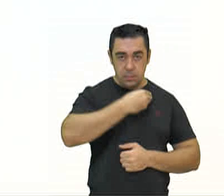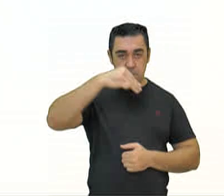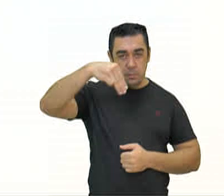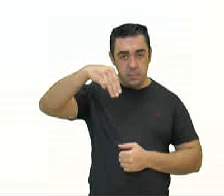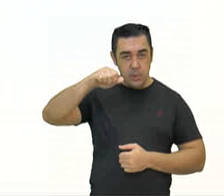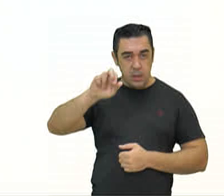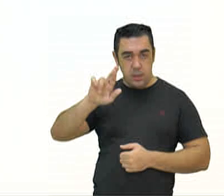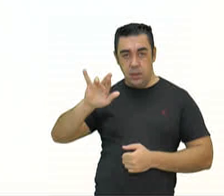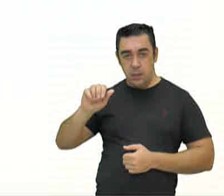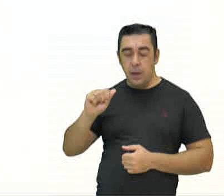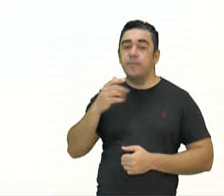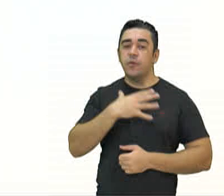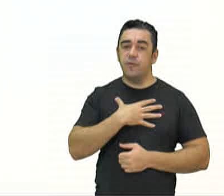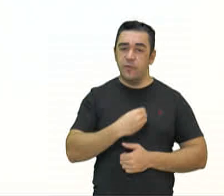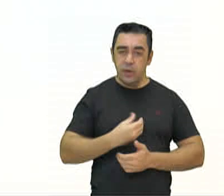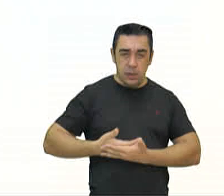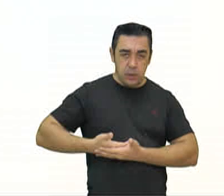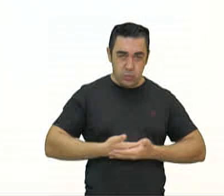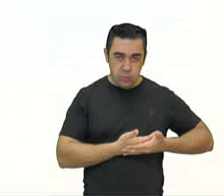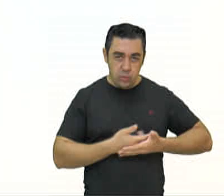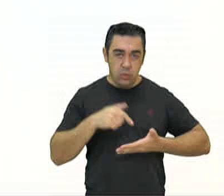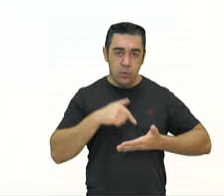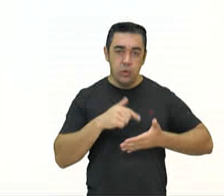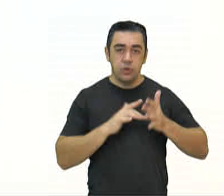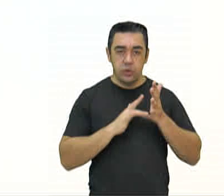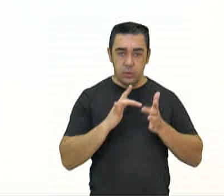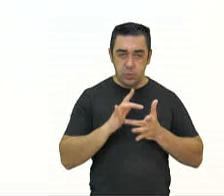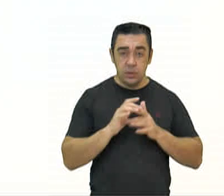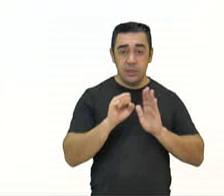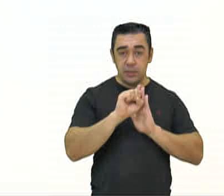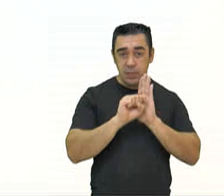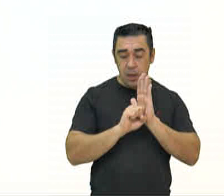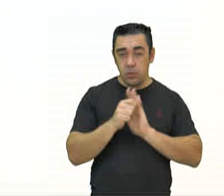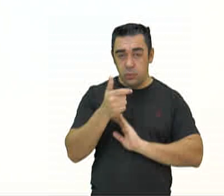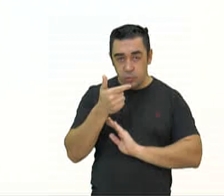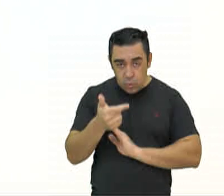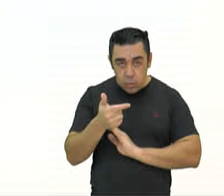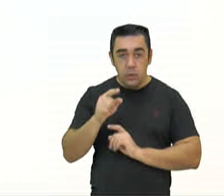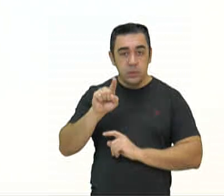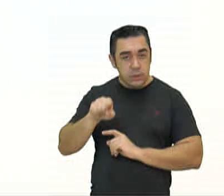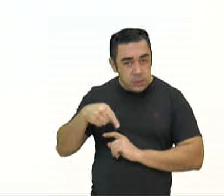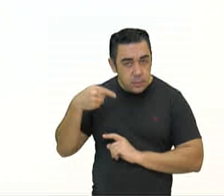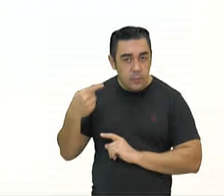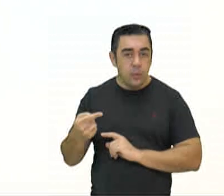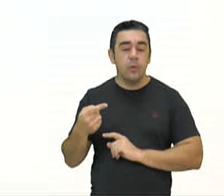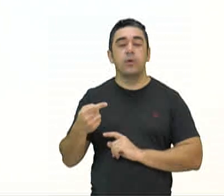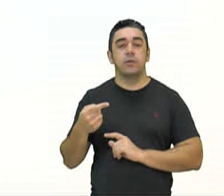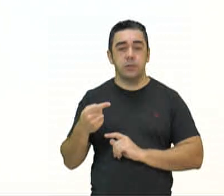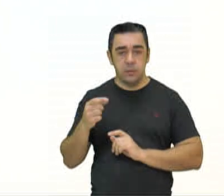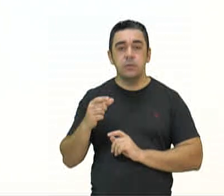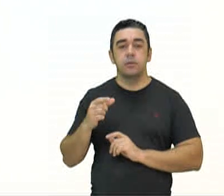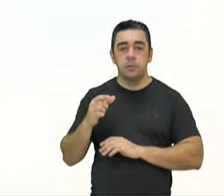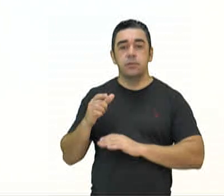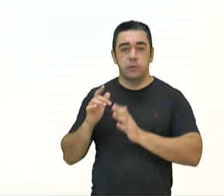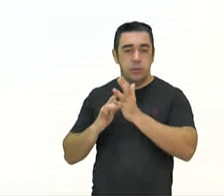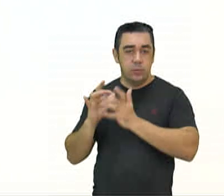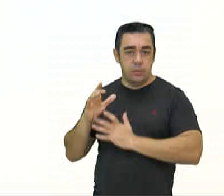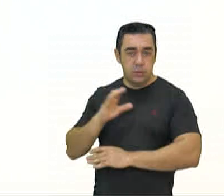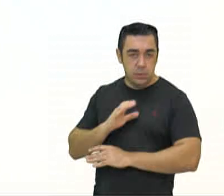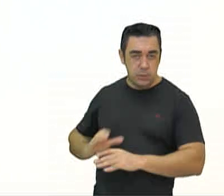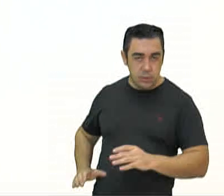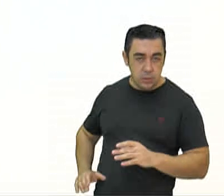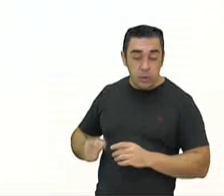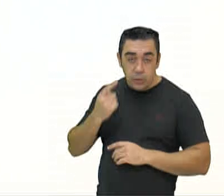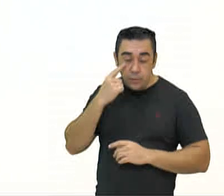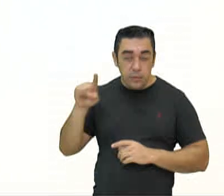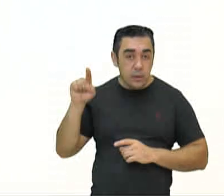do século II a.C., na catacumba de Santa Priscila em Roma. Então, se vocês observarem